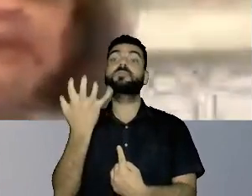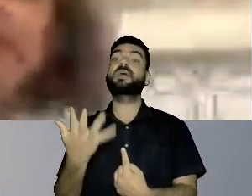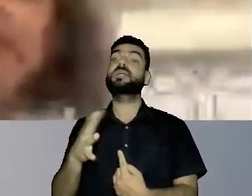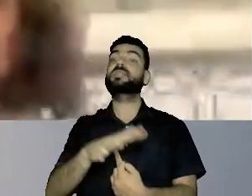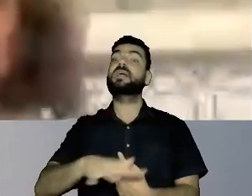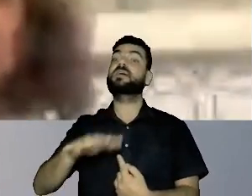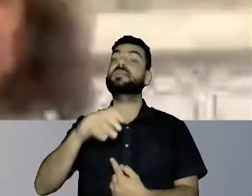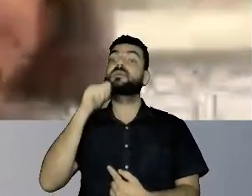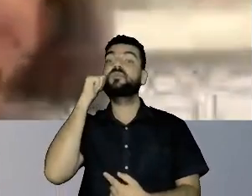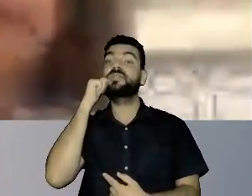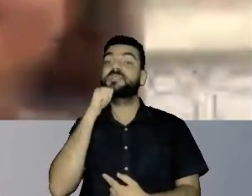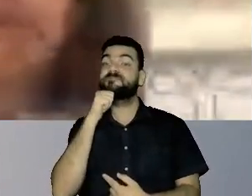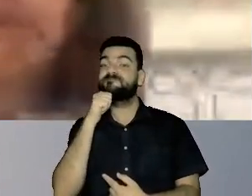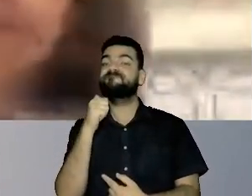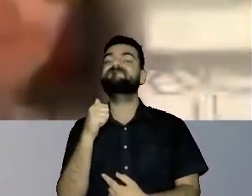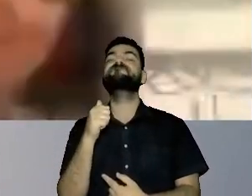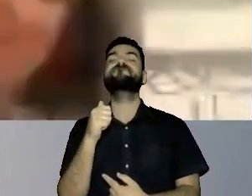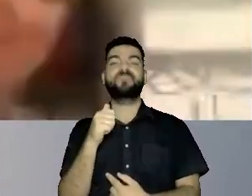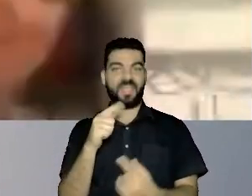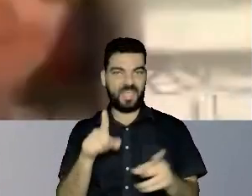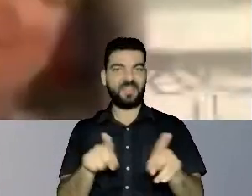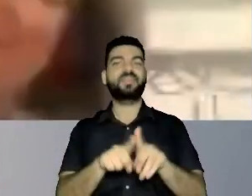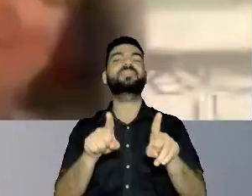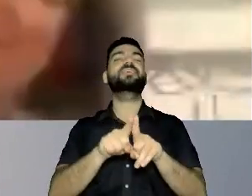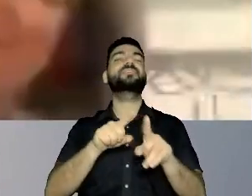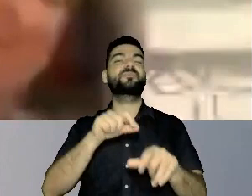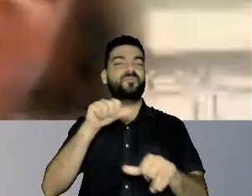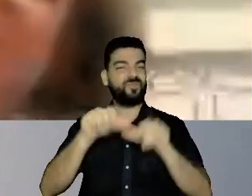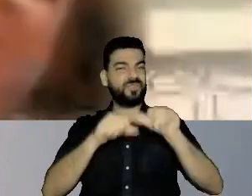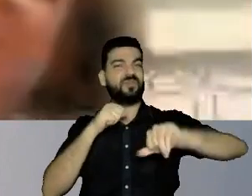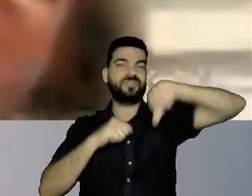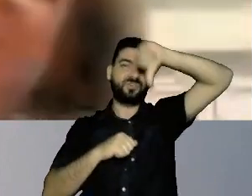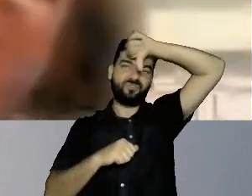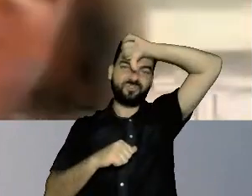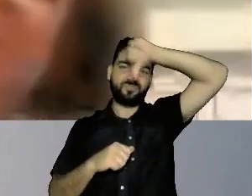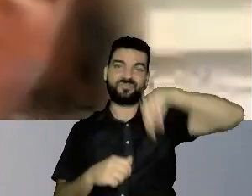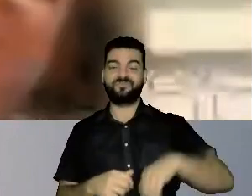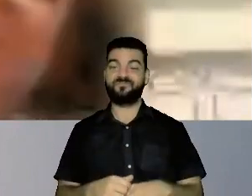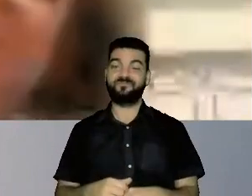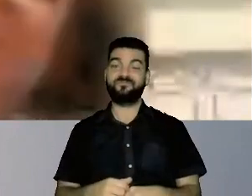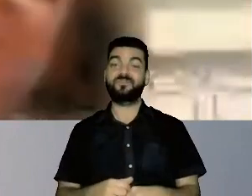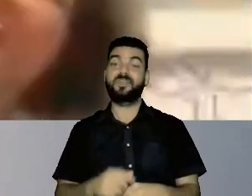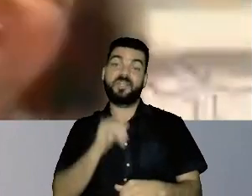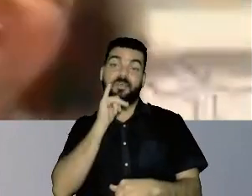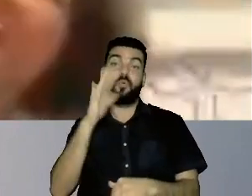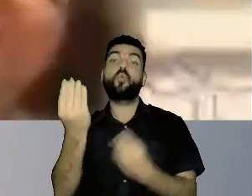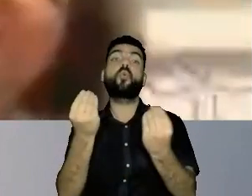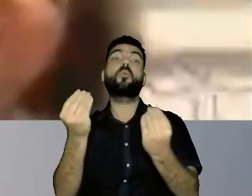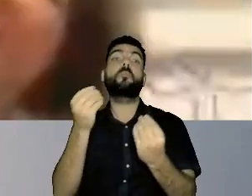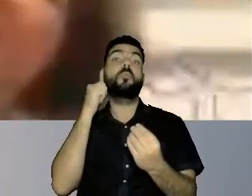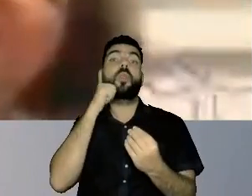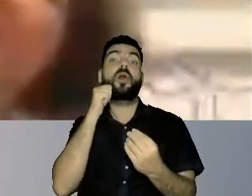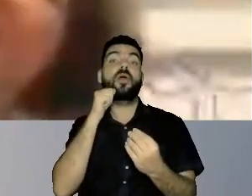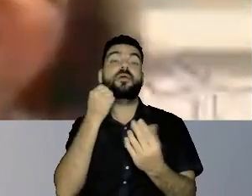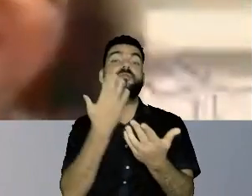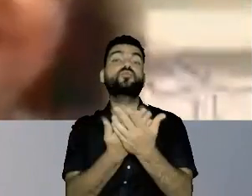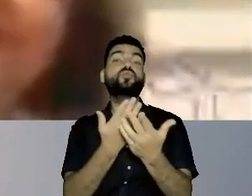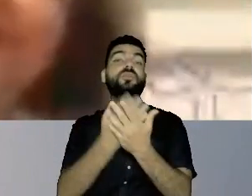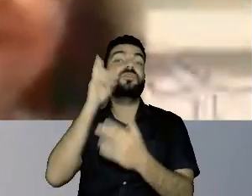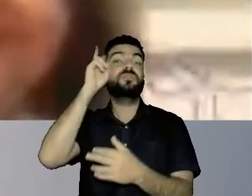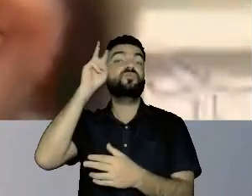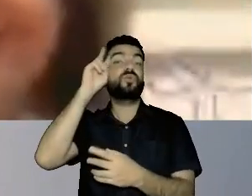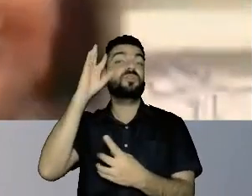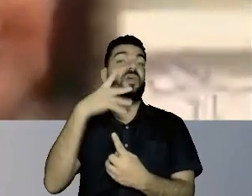pesquisador e como professor de arte, falando de mulheres, também é uma quebra de estereótipos, né? Porque normalmente